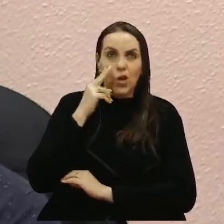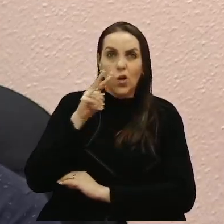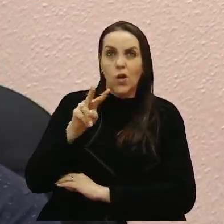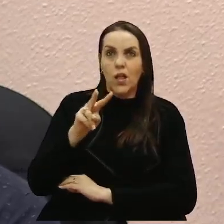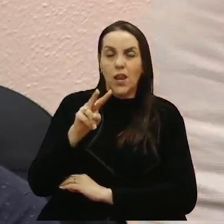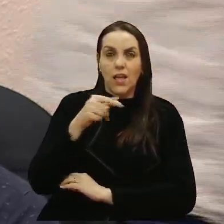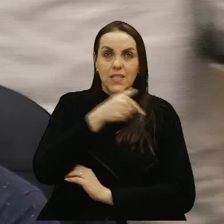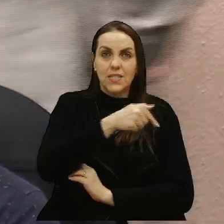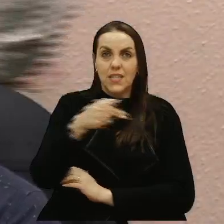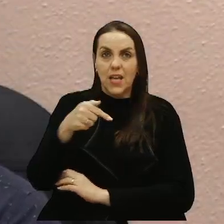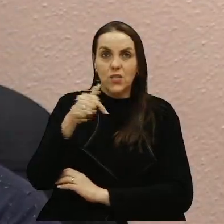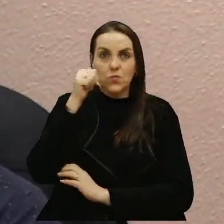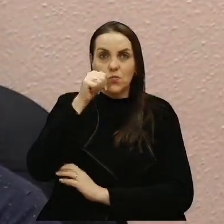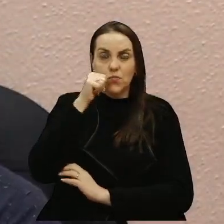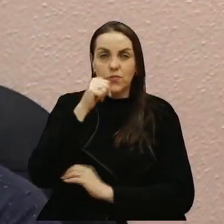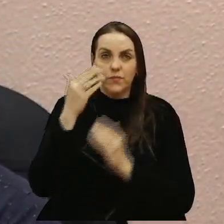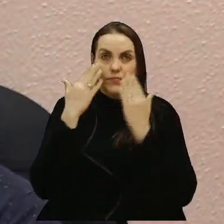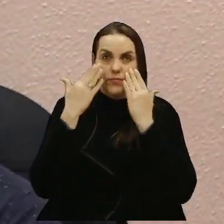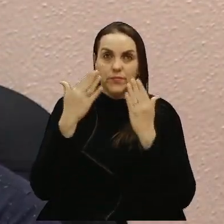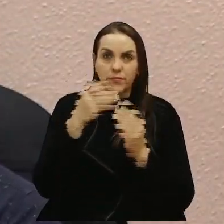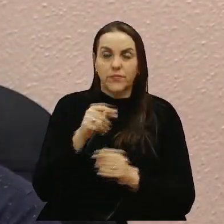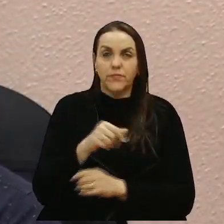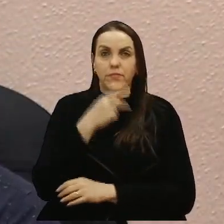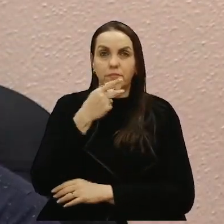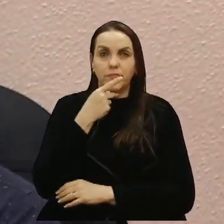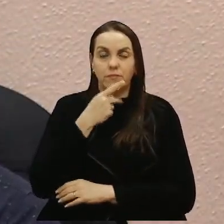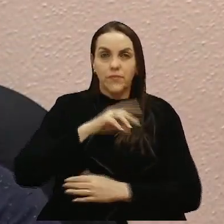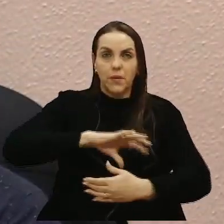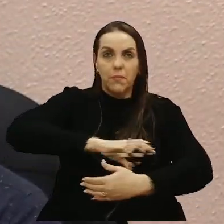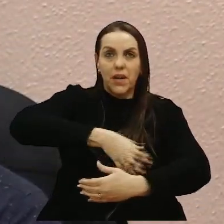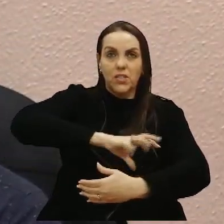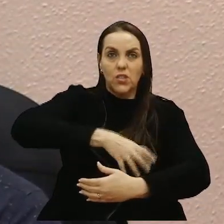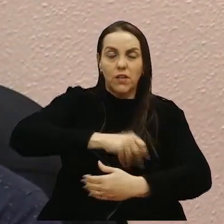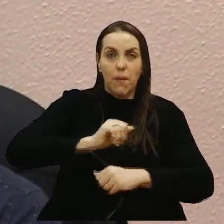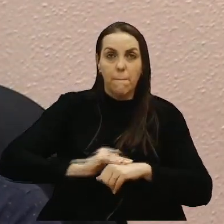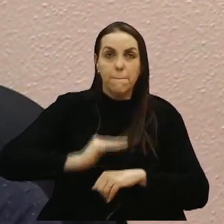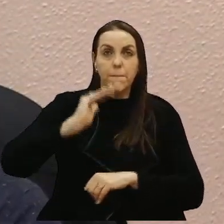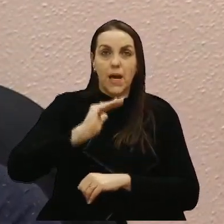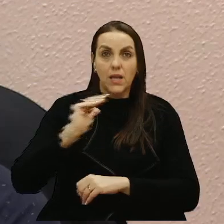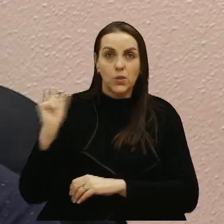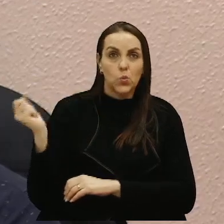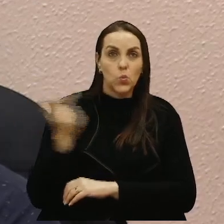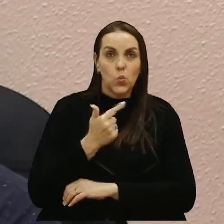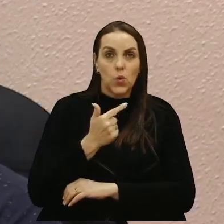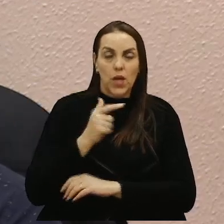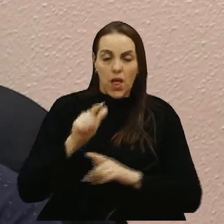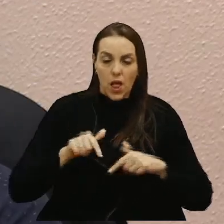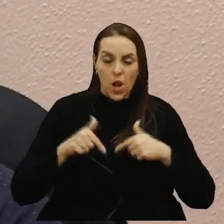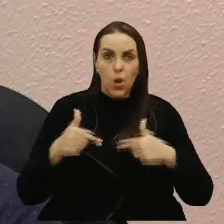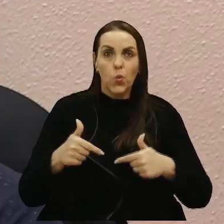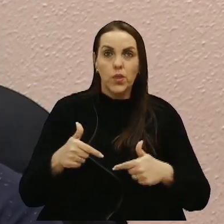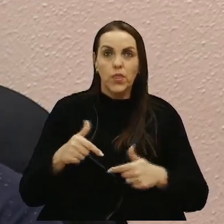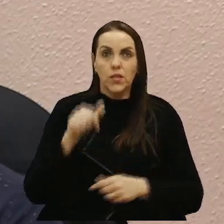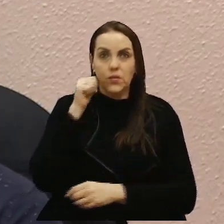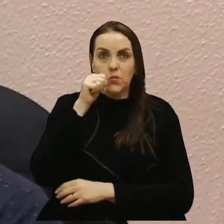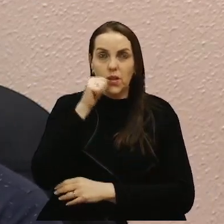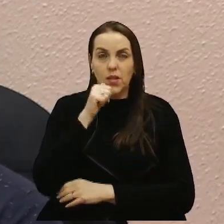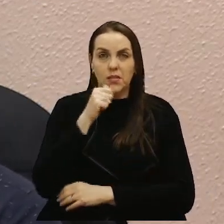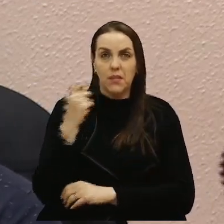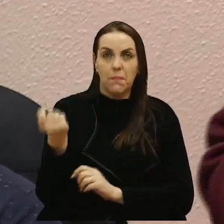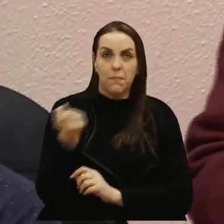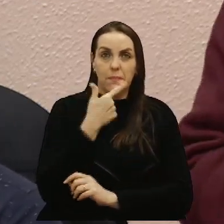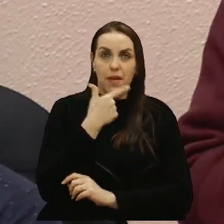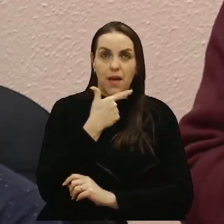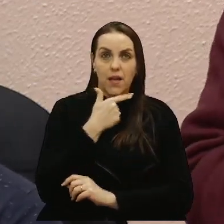7 vereadoras e dizer que uma máquina de lavar fez mais do que a nossa luta, está zombando com a nossa